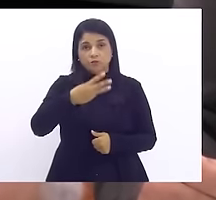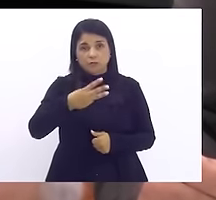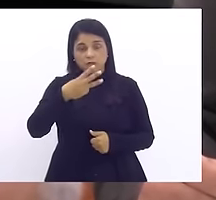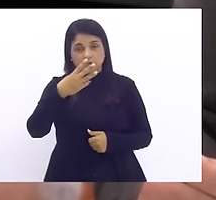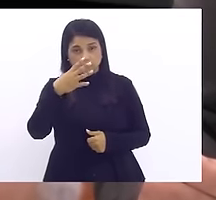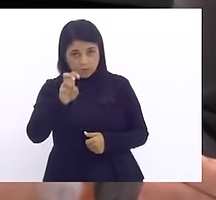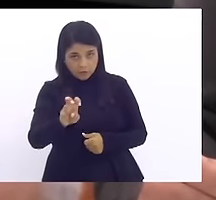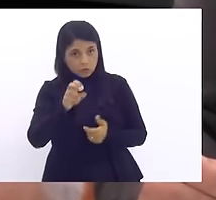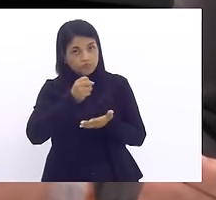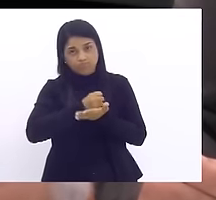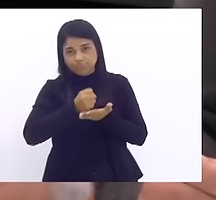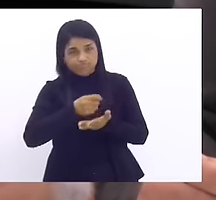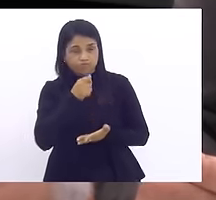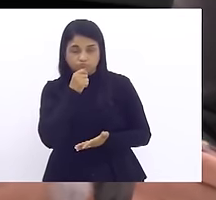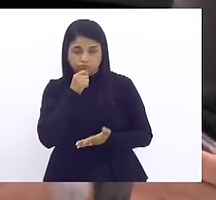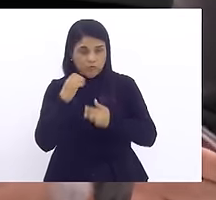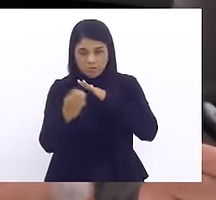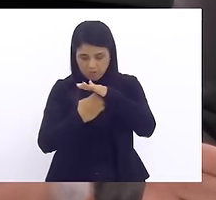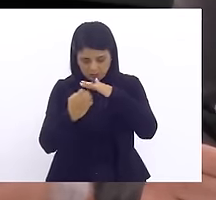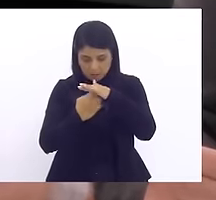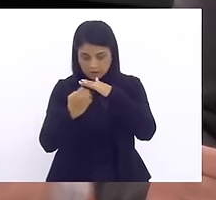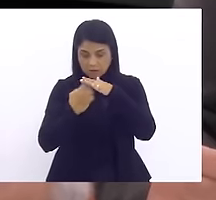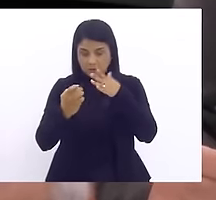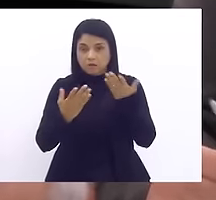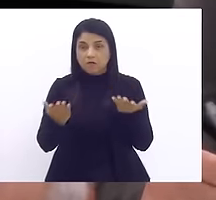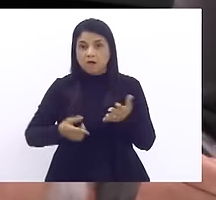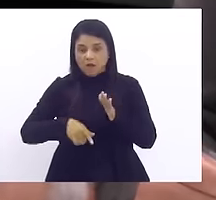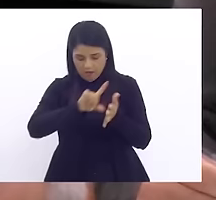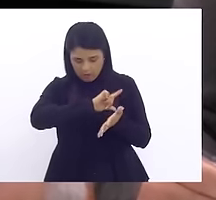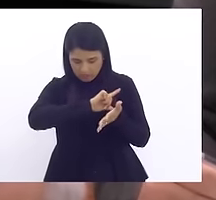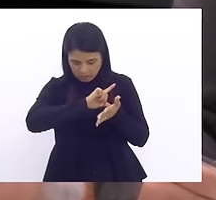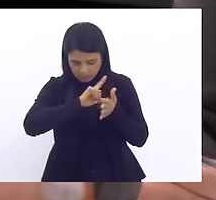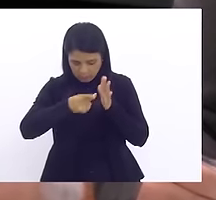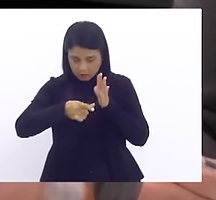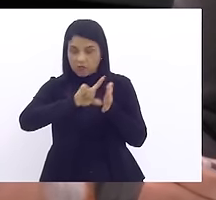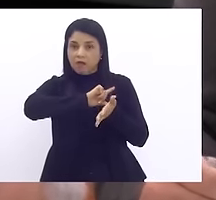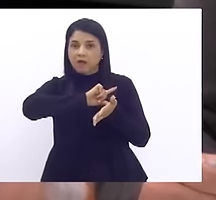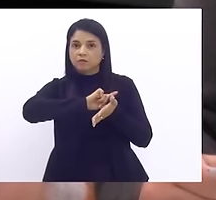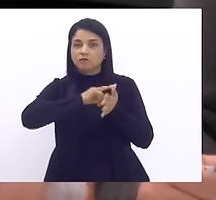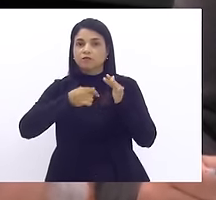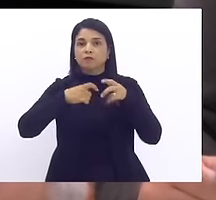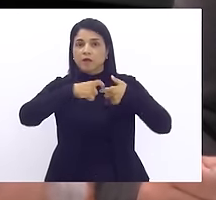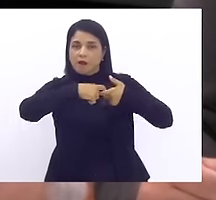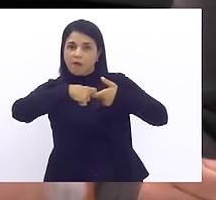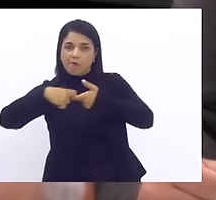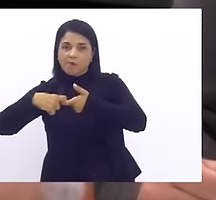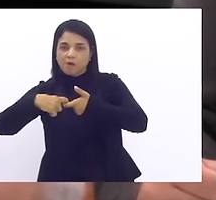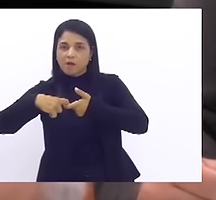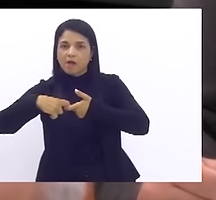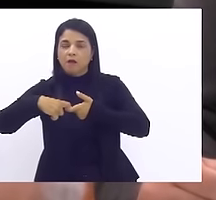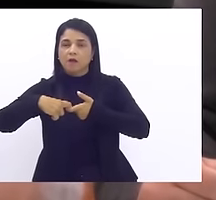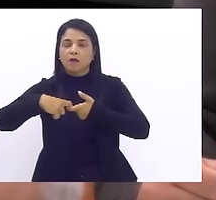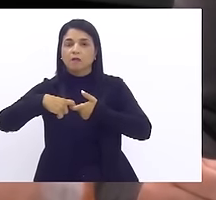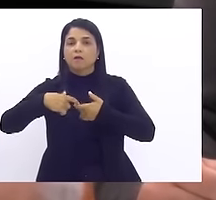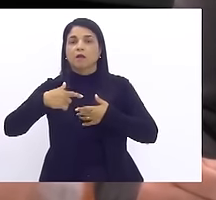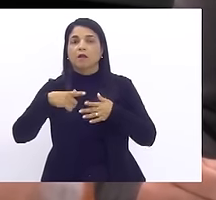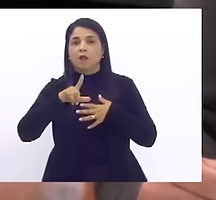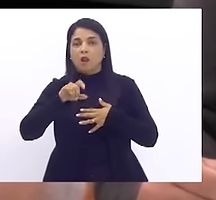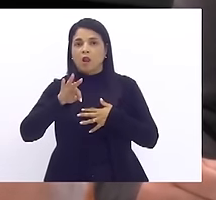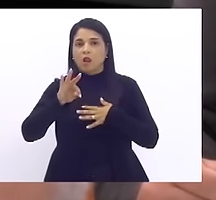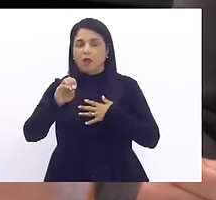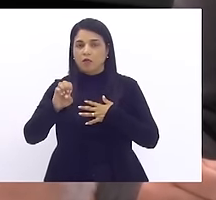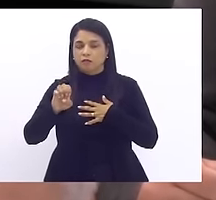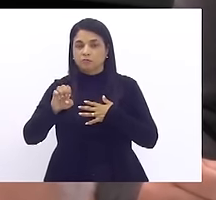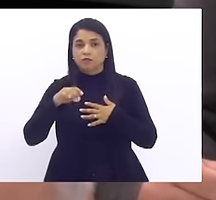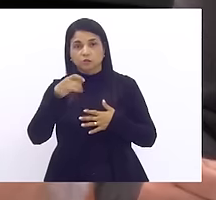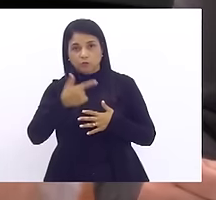Contrato não tem empresa e aí porque antes era rebocar partes 2 3